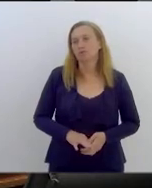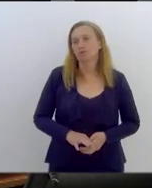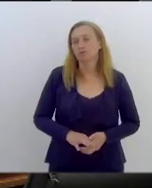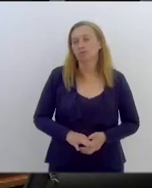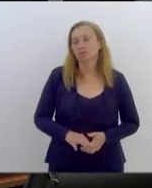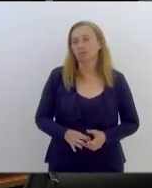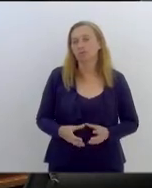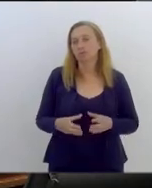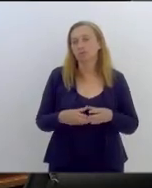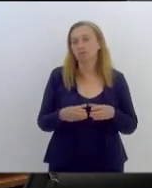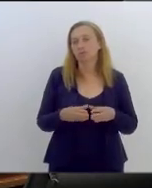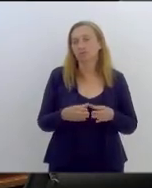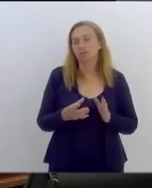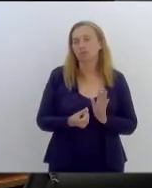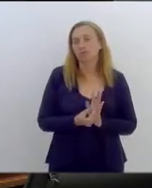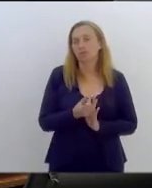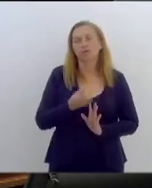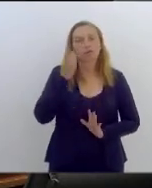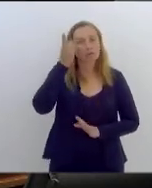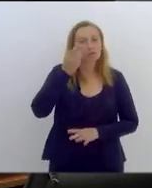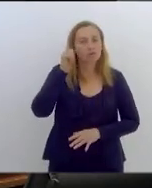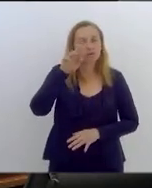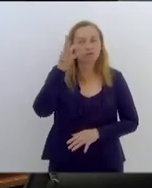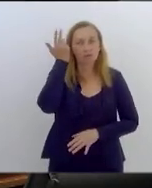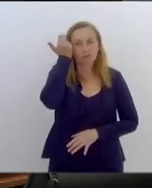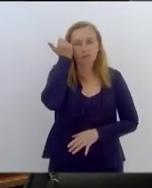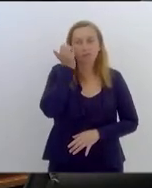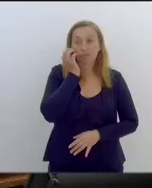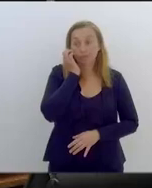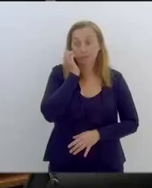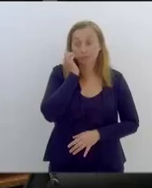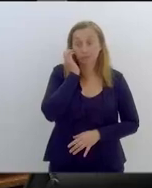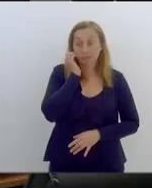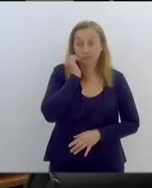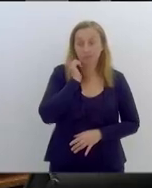Pela Comissão de Orçamento, deputado Eliomar Coelho.